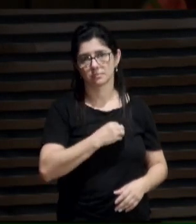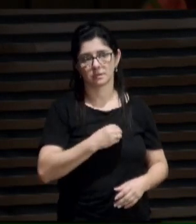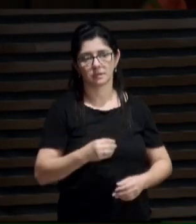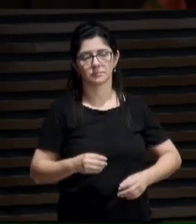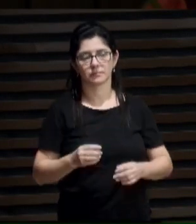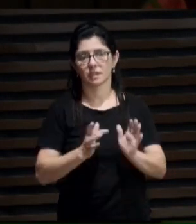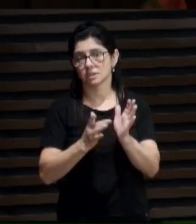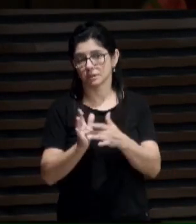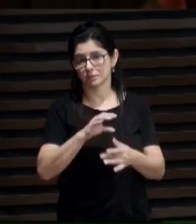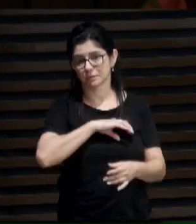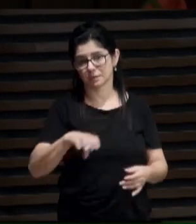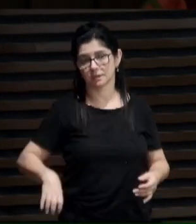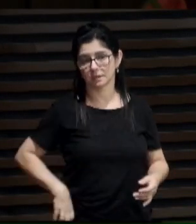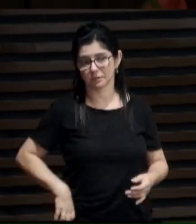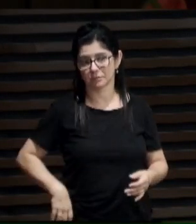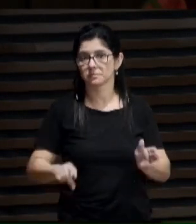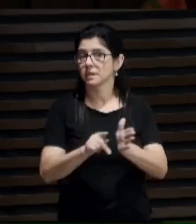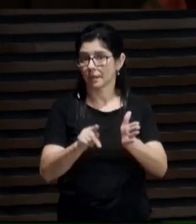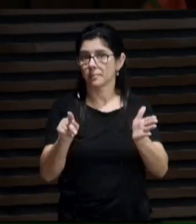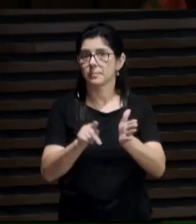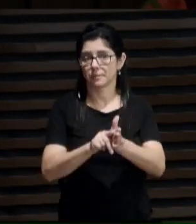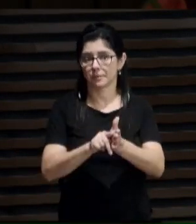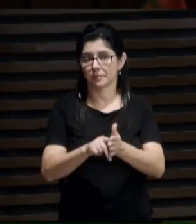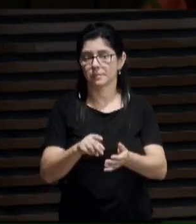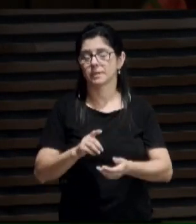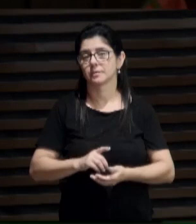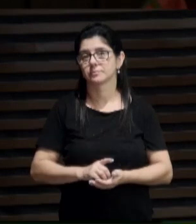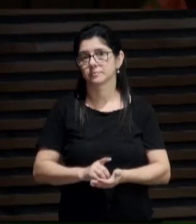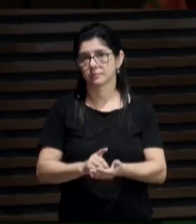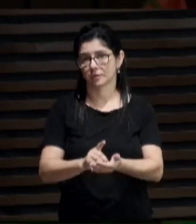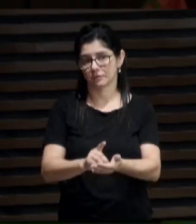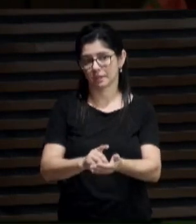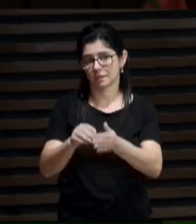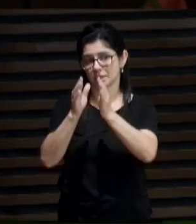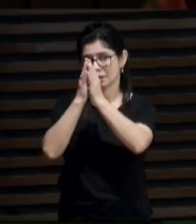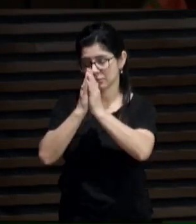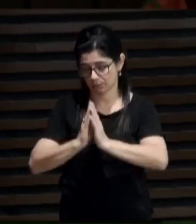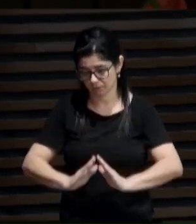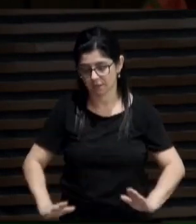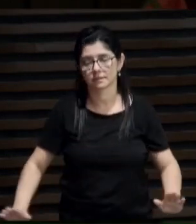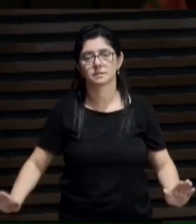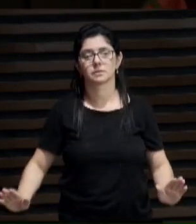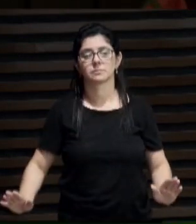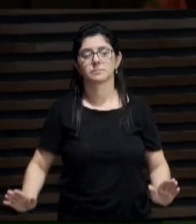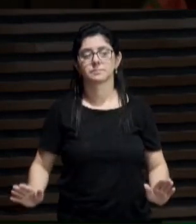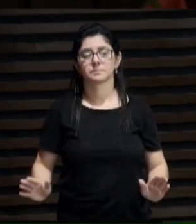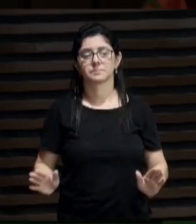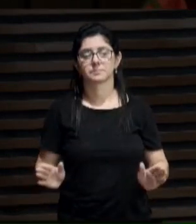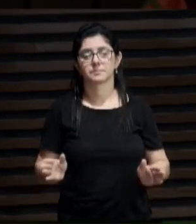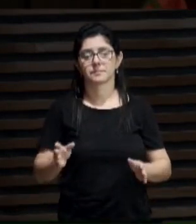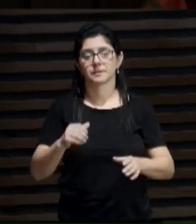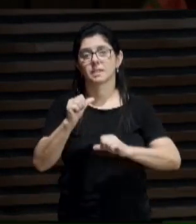Jesus Cristo é a própria oferta de adoração que restaura